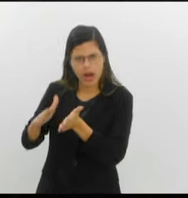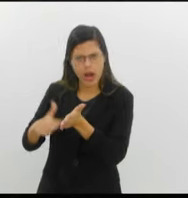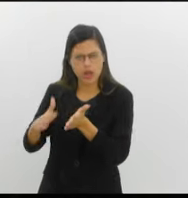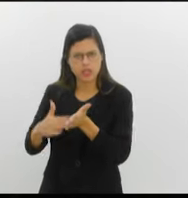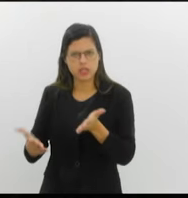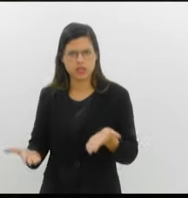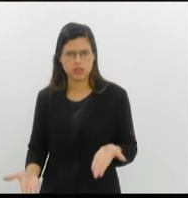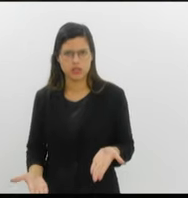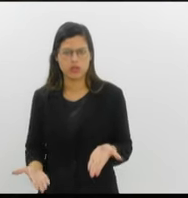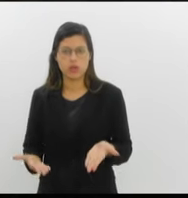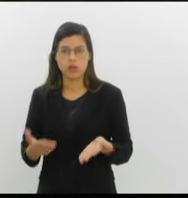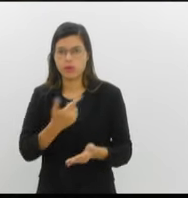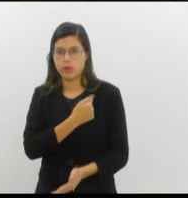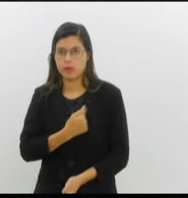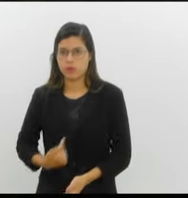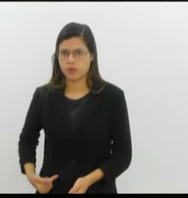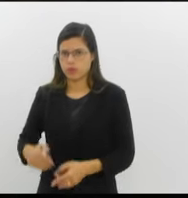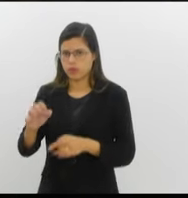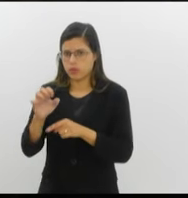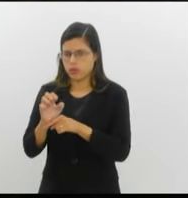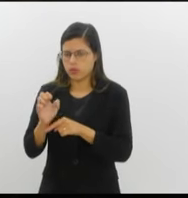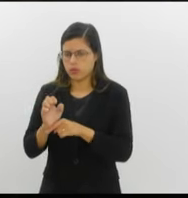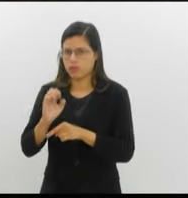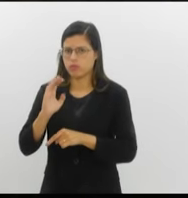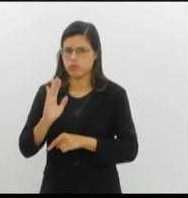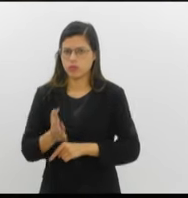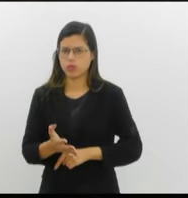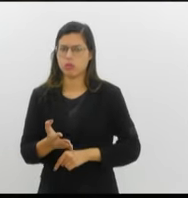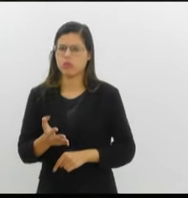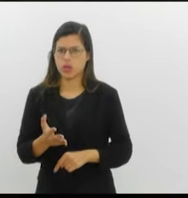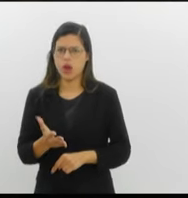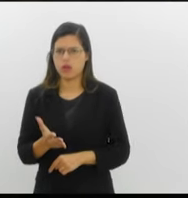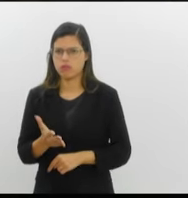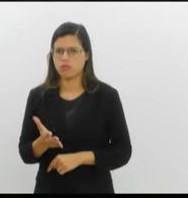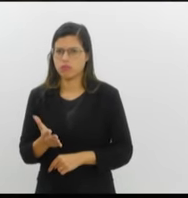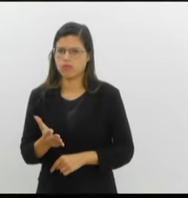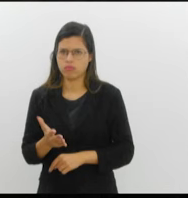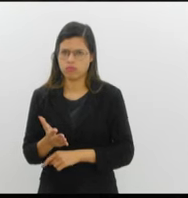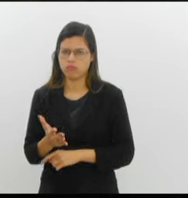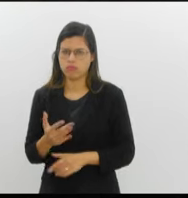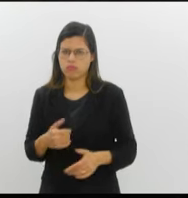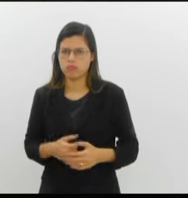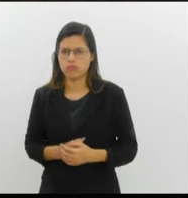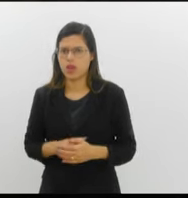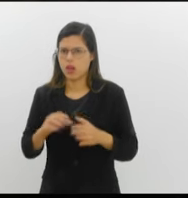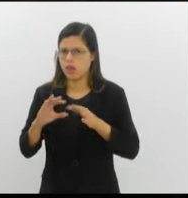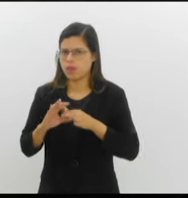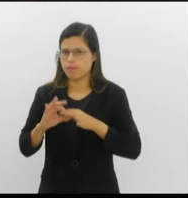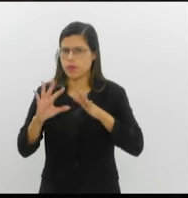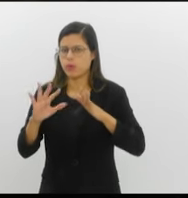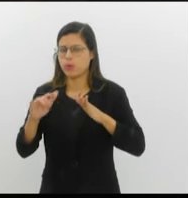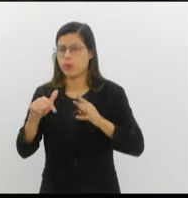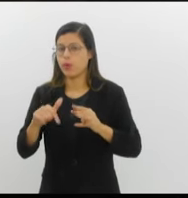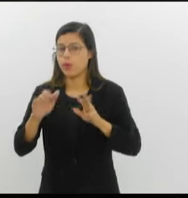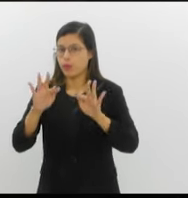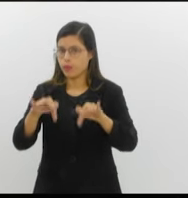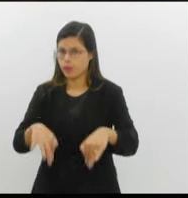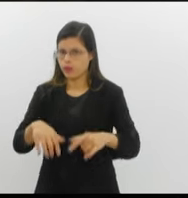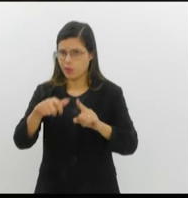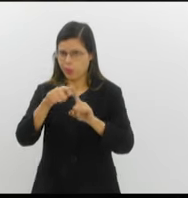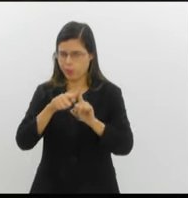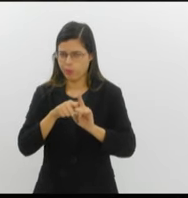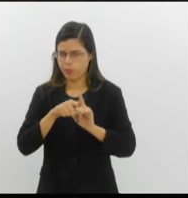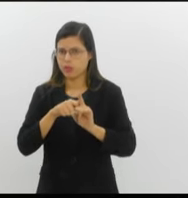O governo do Estado já deu o sinal verde e no final do mês